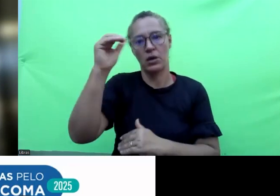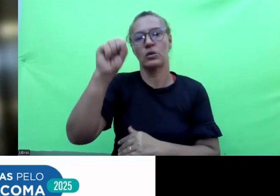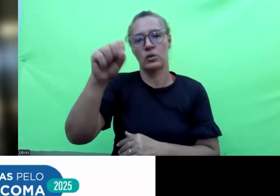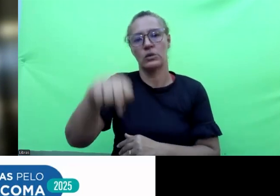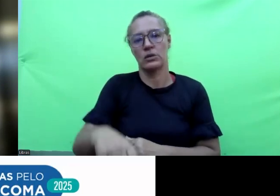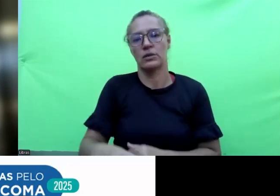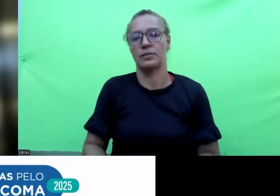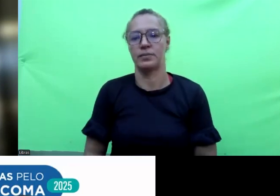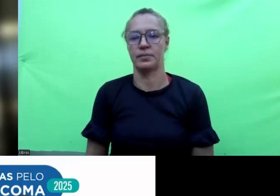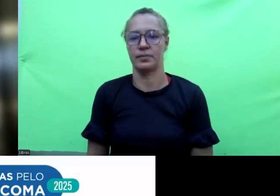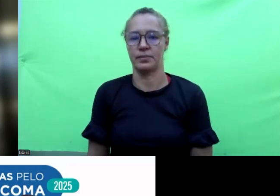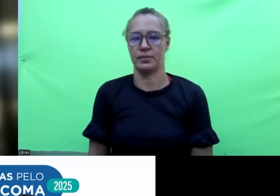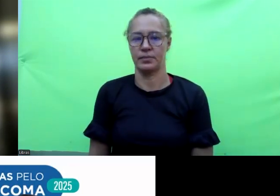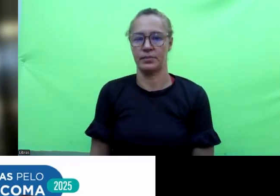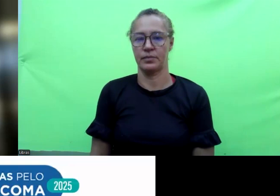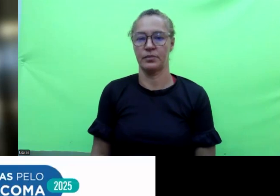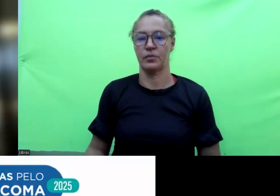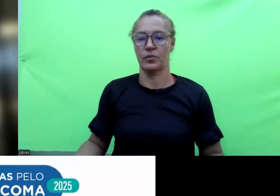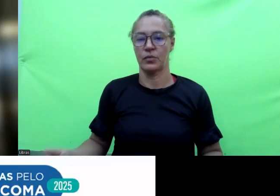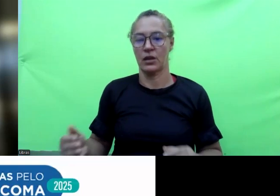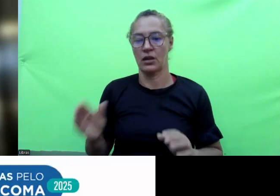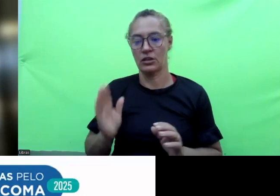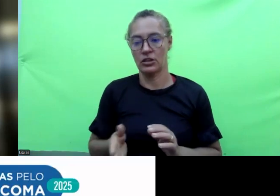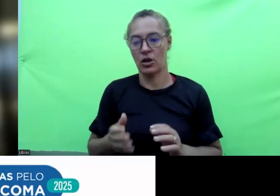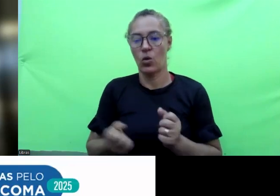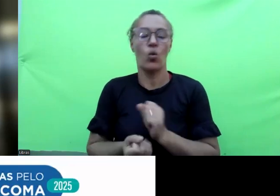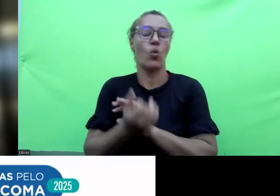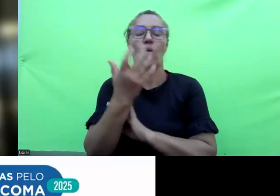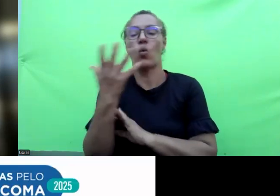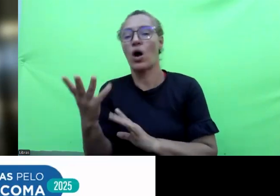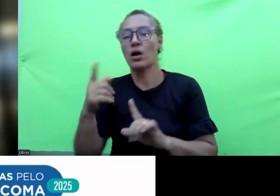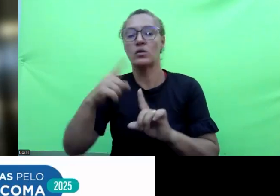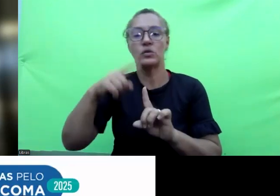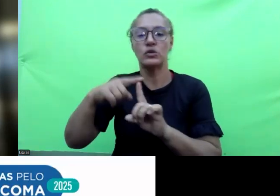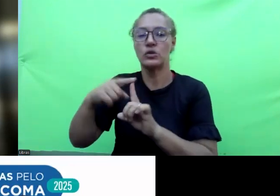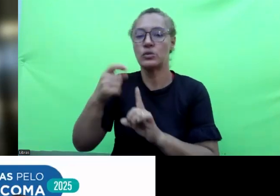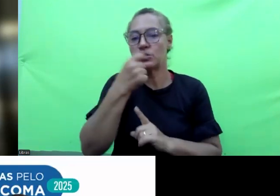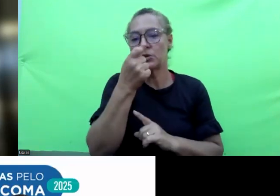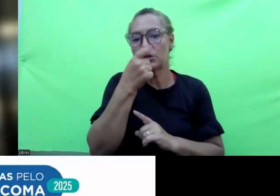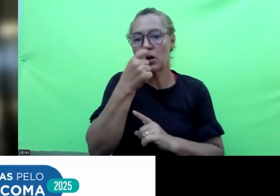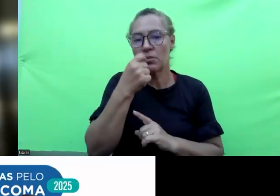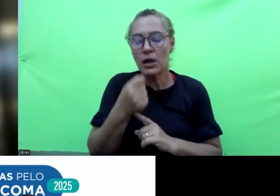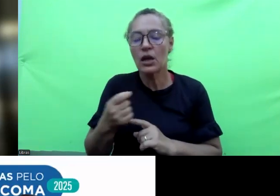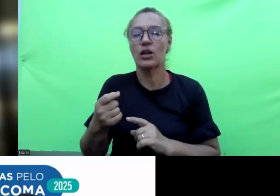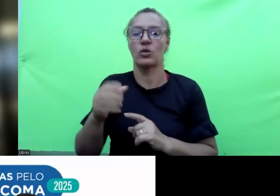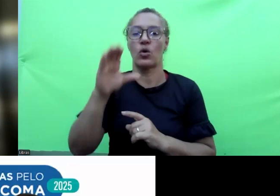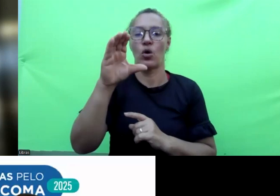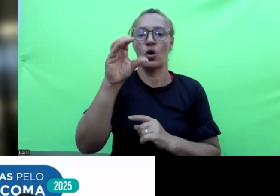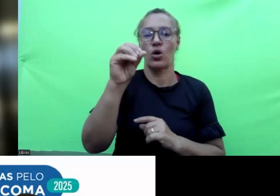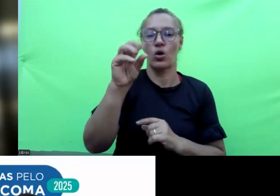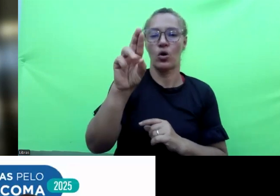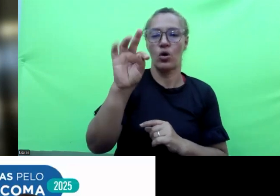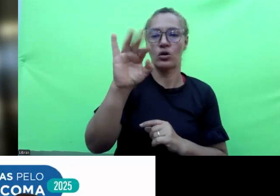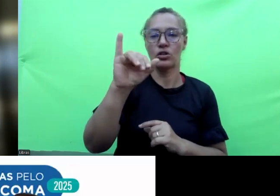E acho que vamos para a última ou penúltima pergunta. Quais tipos de medicamentos, além do citado corticoide, podem aumentar a